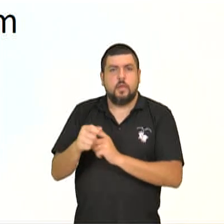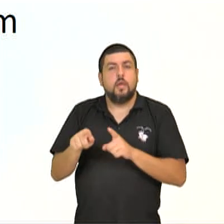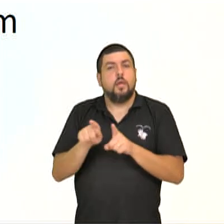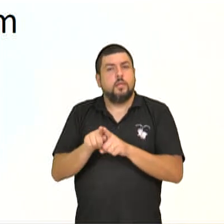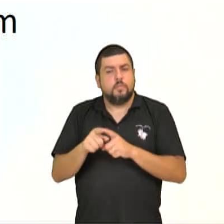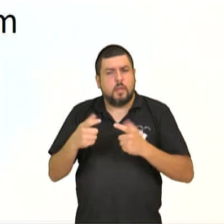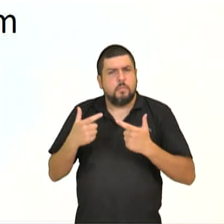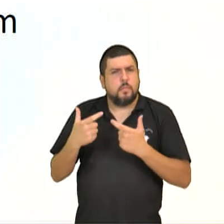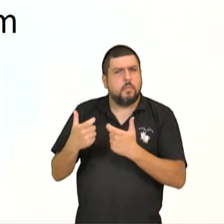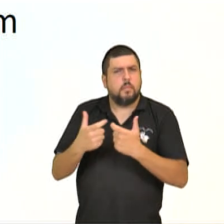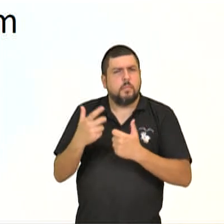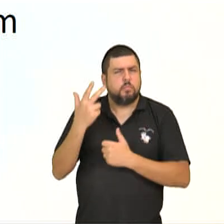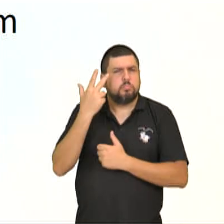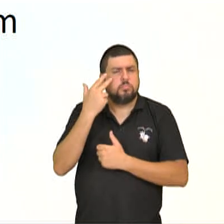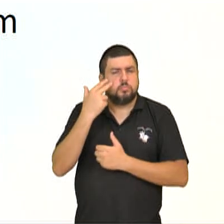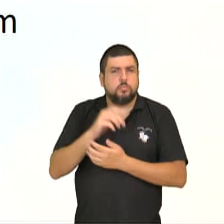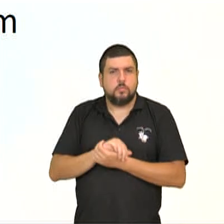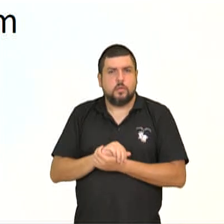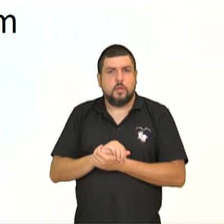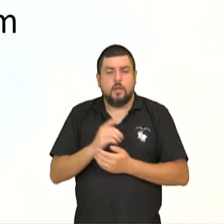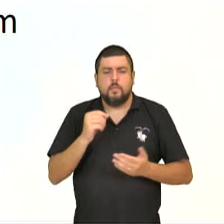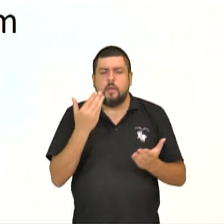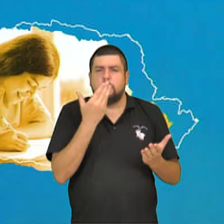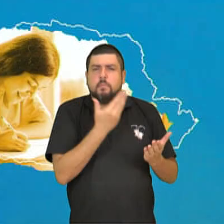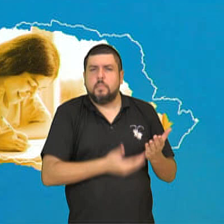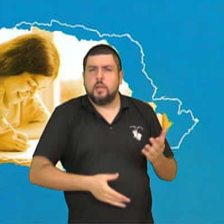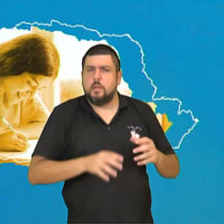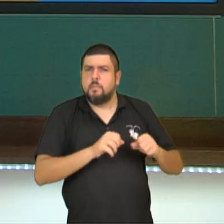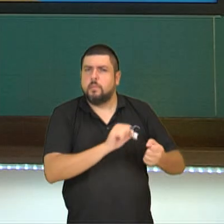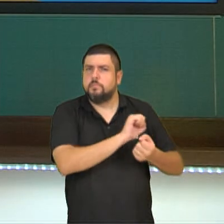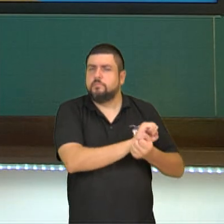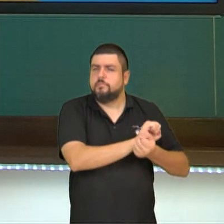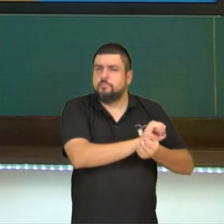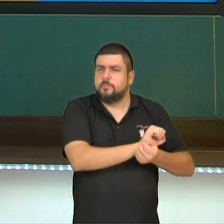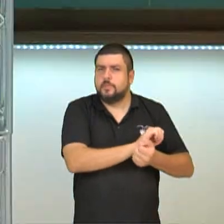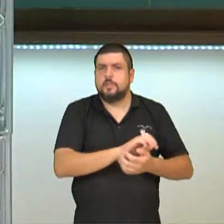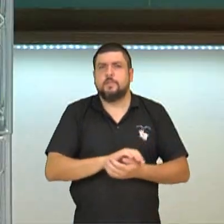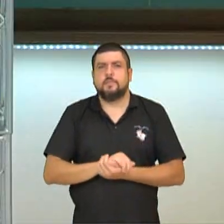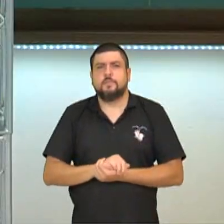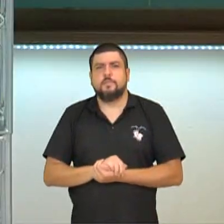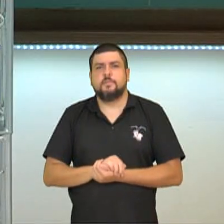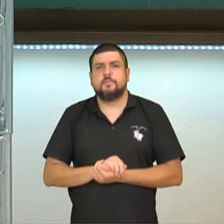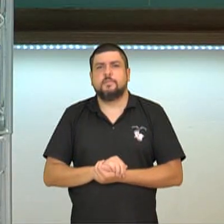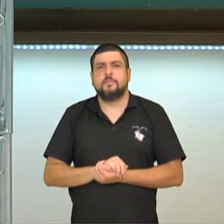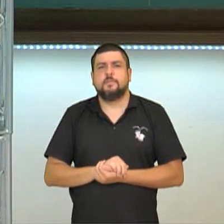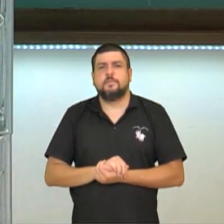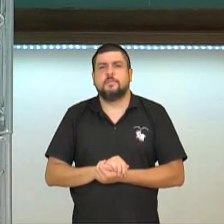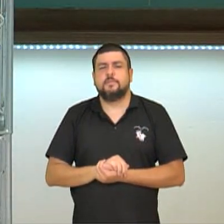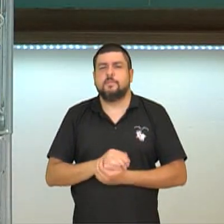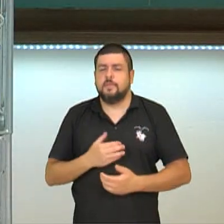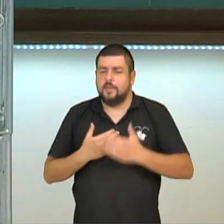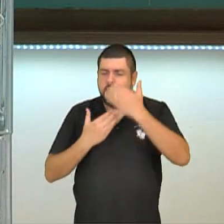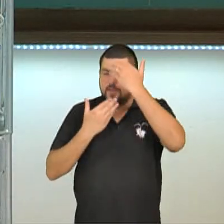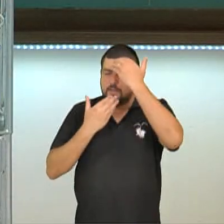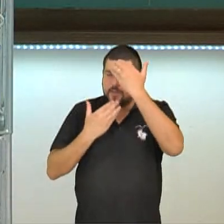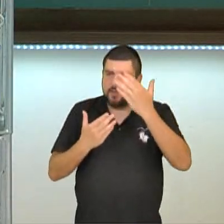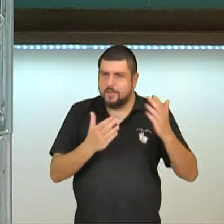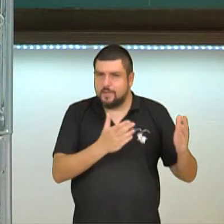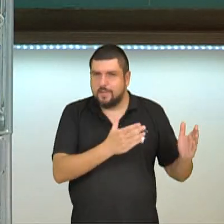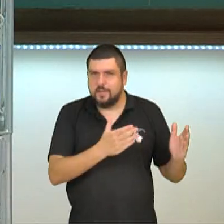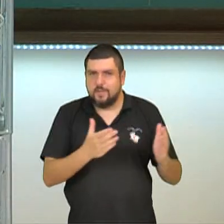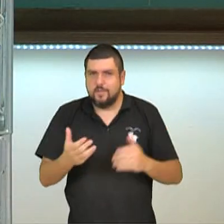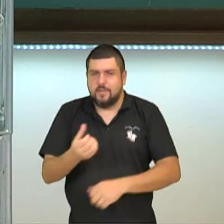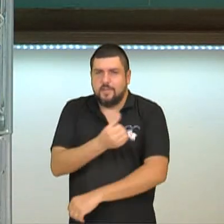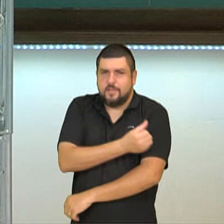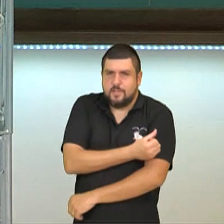comum na história da África Antiga, em que os perdedores se tornavam escravizados. Só agradecimento, galera do sexto ano,